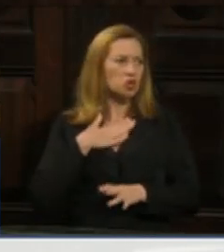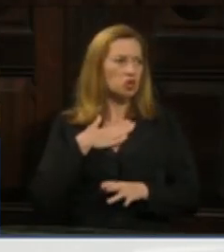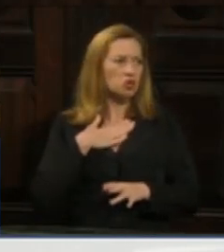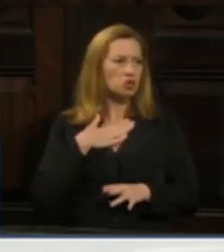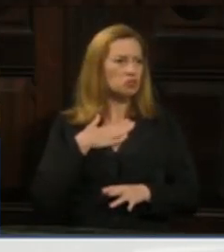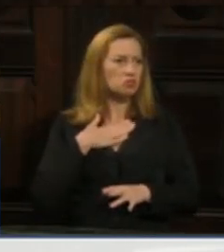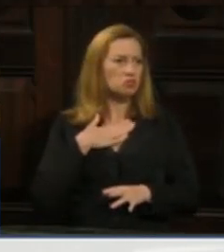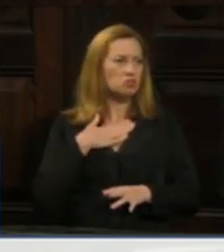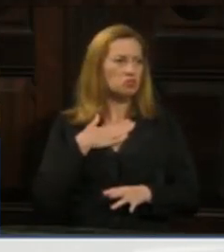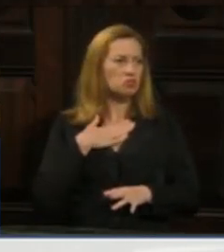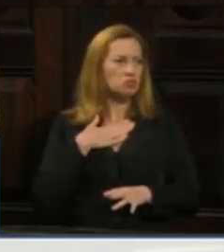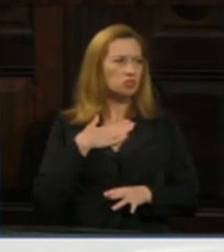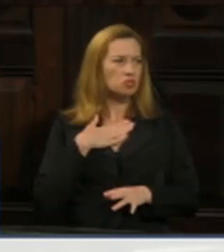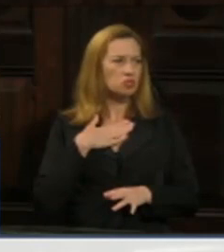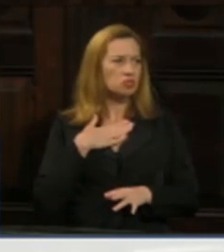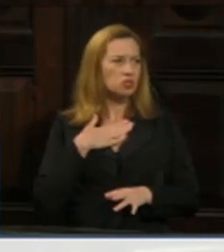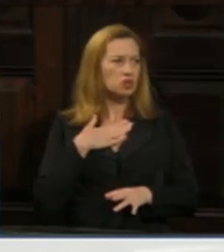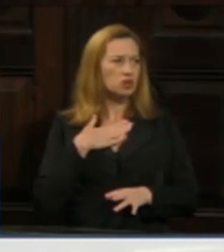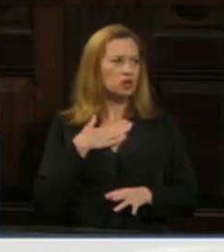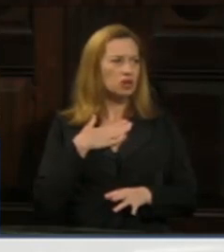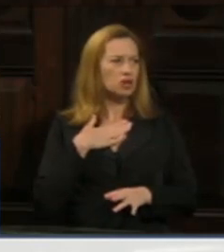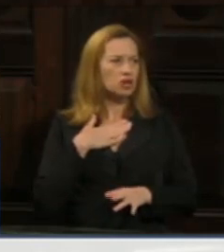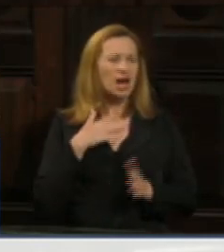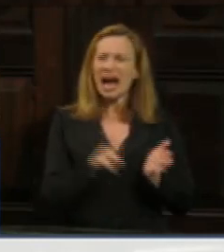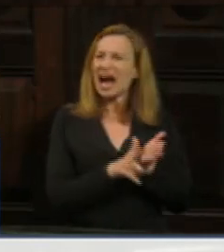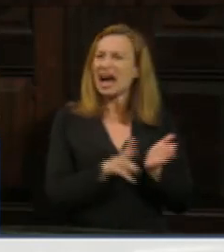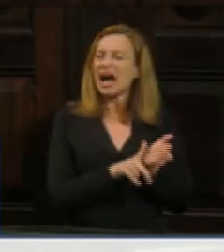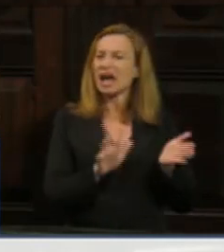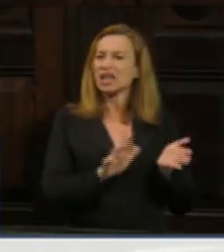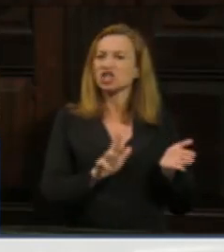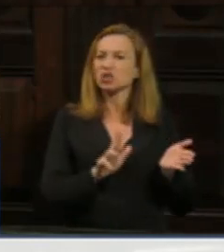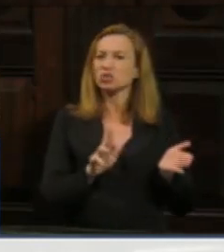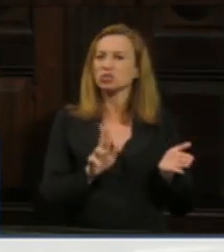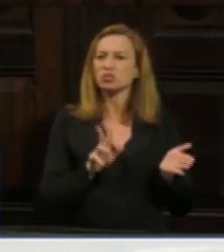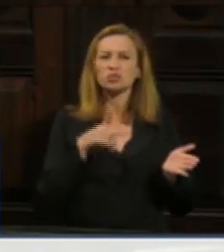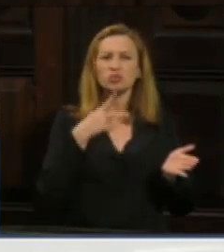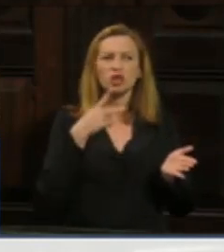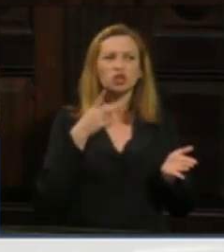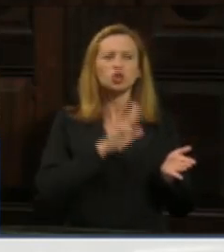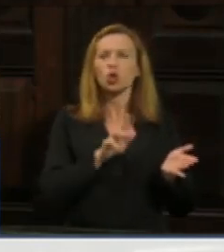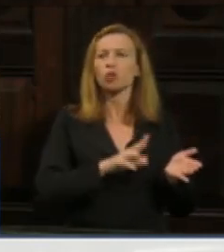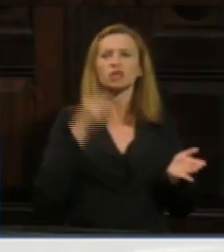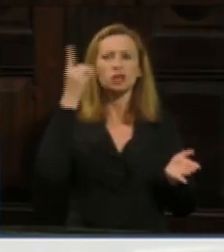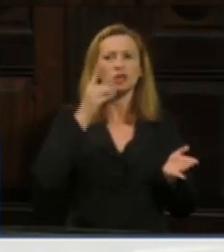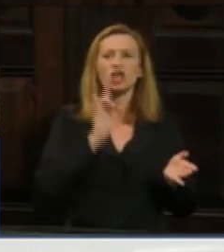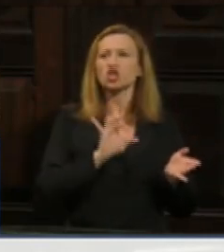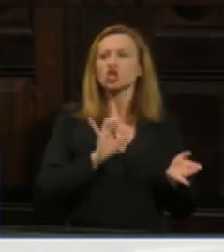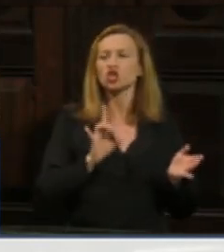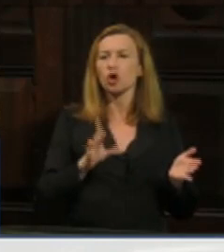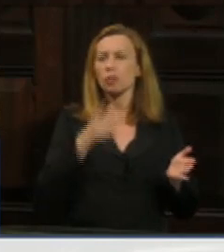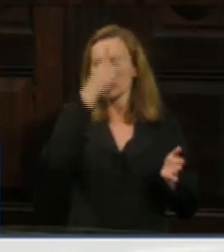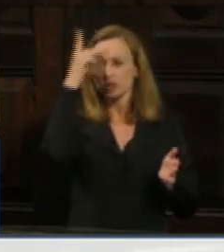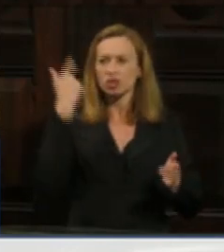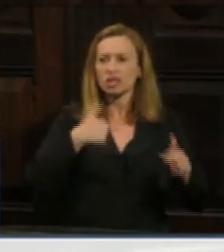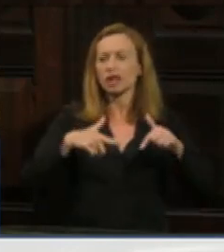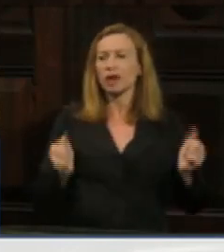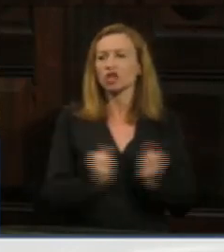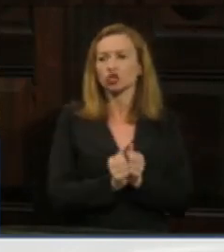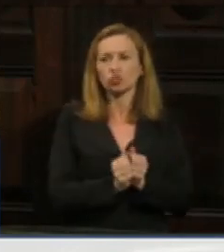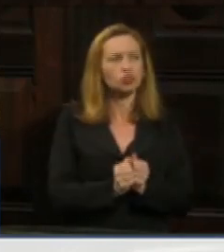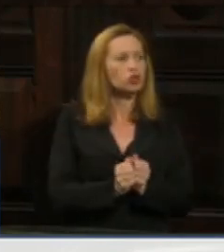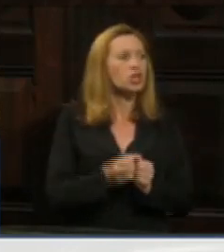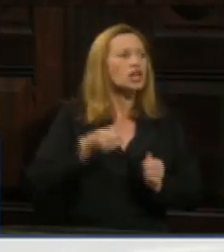assessores comissionados aqui na casa, eu vou ter uma movimentação mensal per capita de, sei lá, R$2, R$3 mil por mês. Então, eu estou querendo dizer o